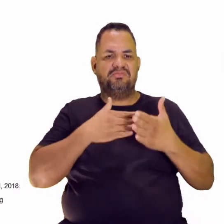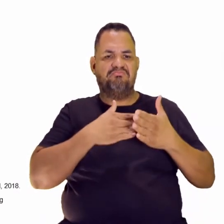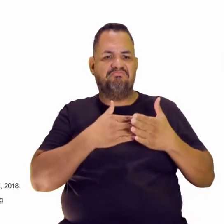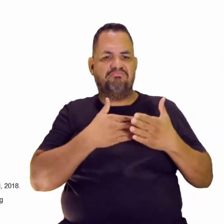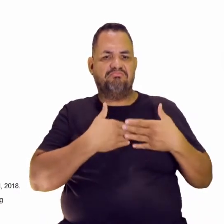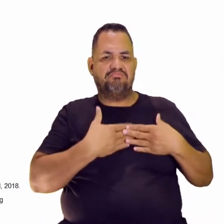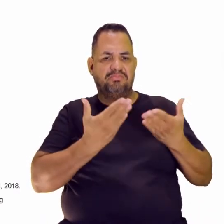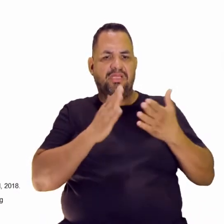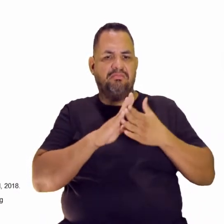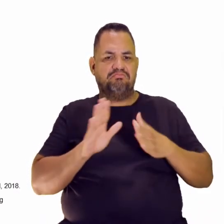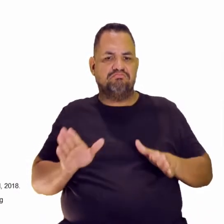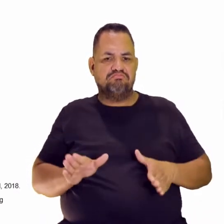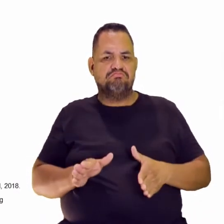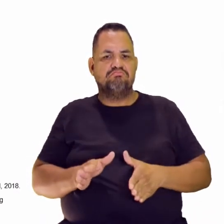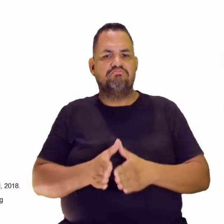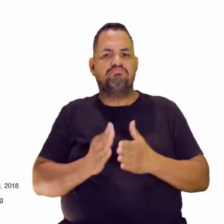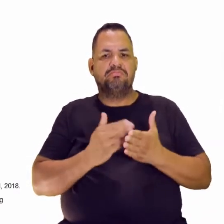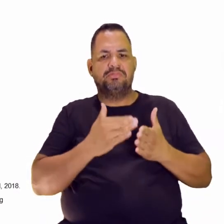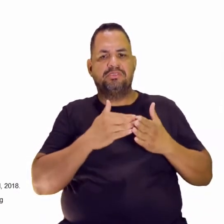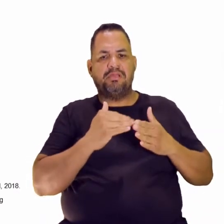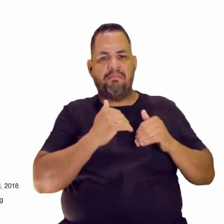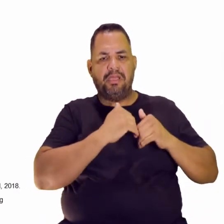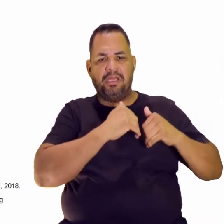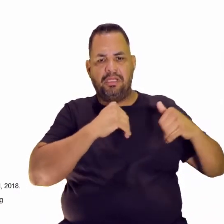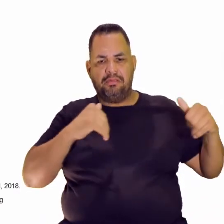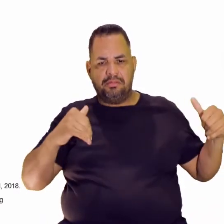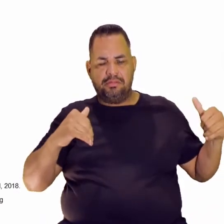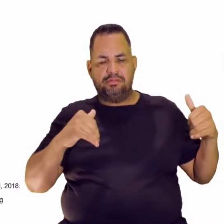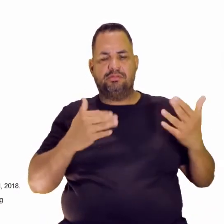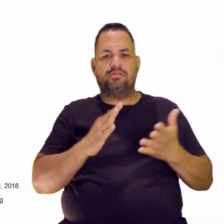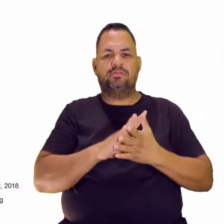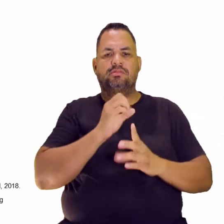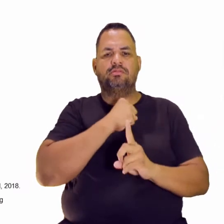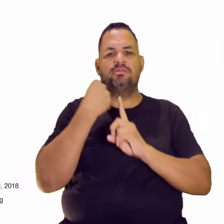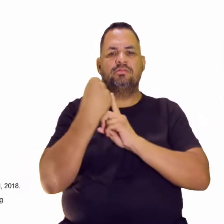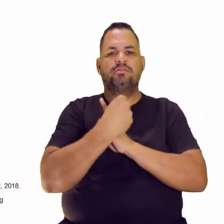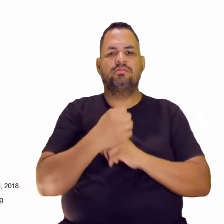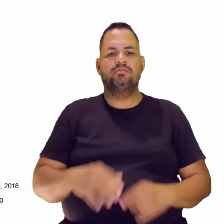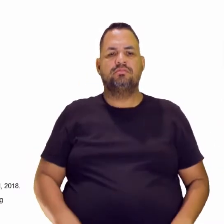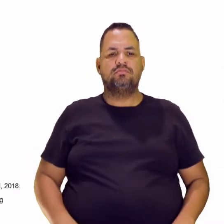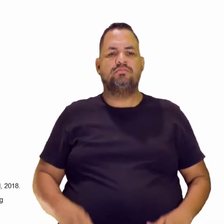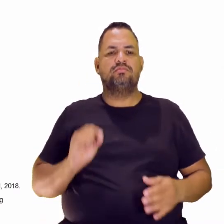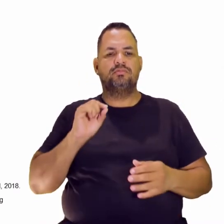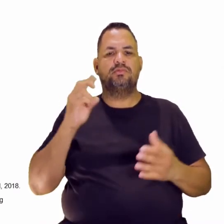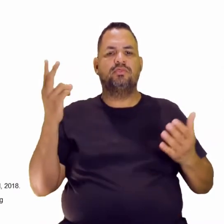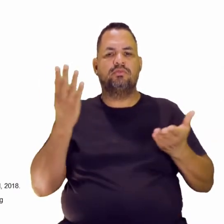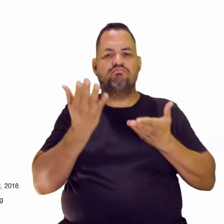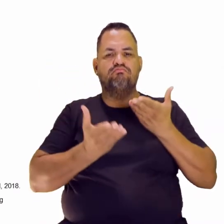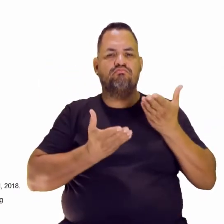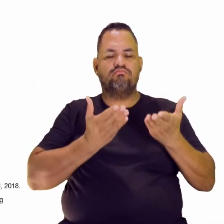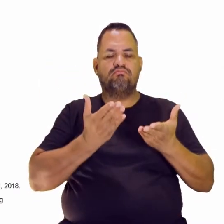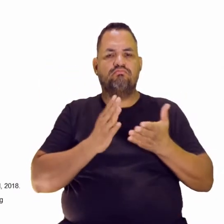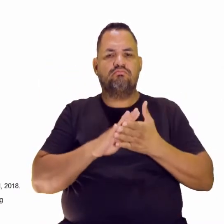aquele tratamento dado aos negros, né, chocou